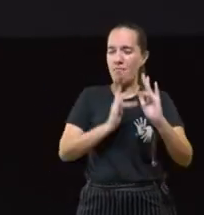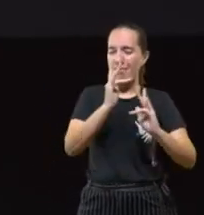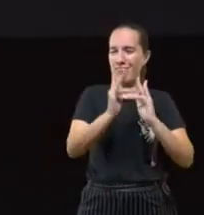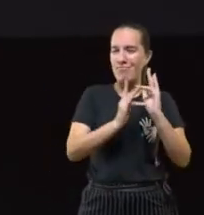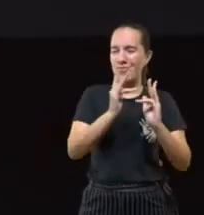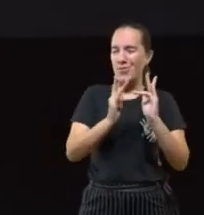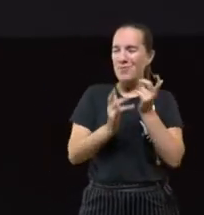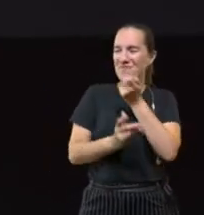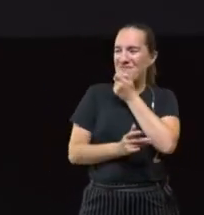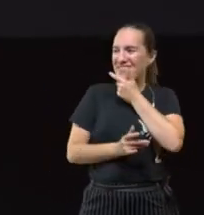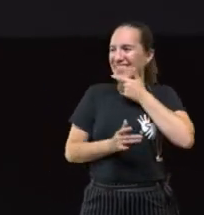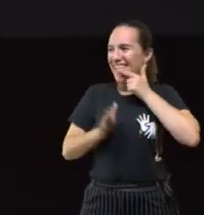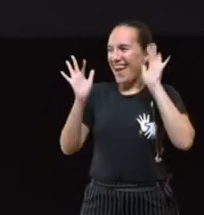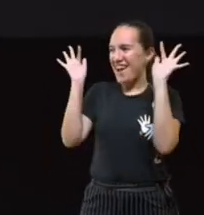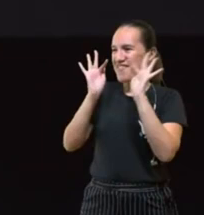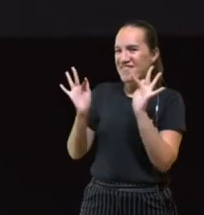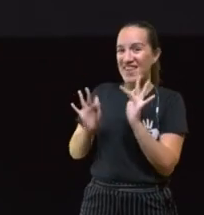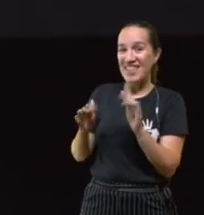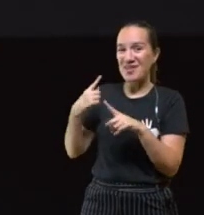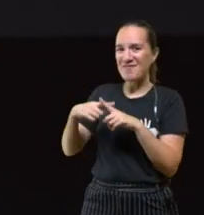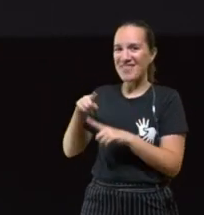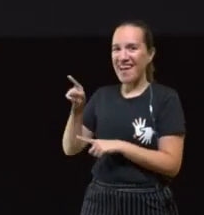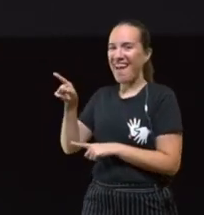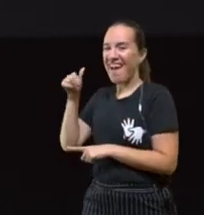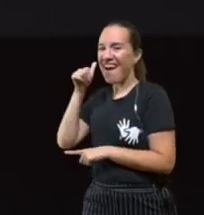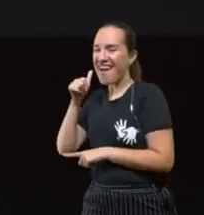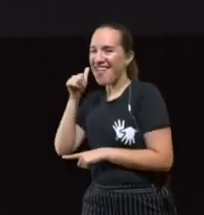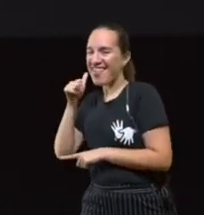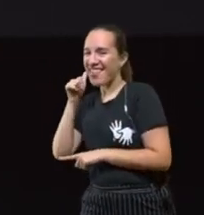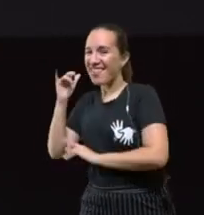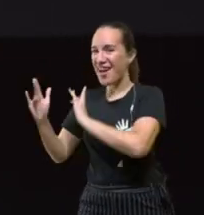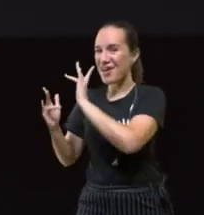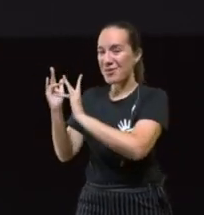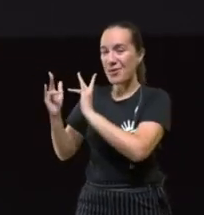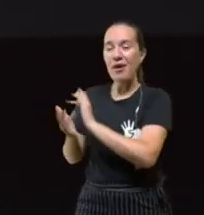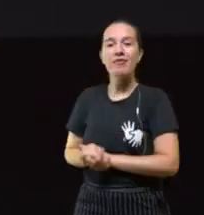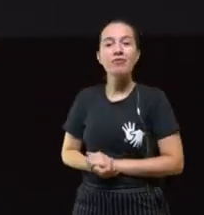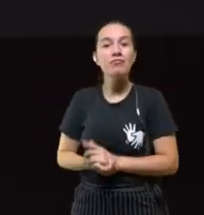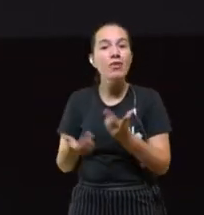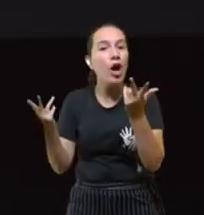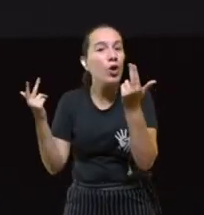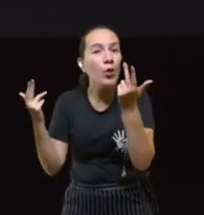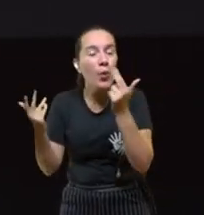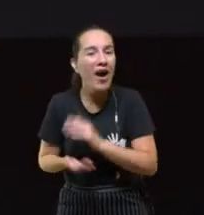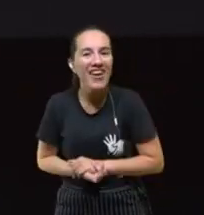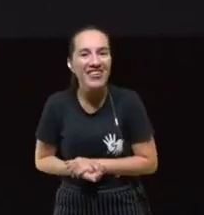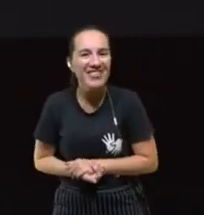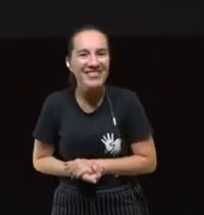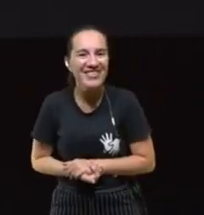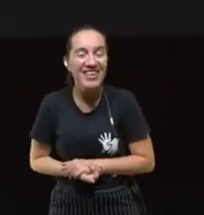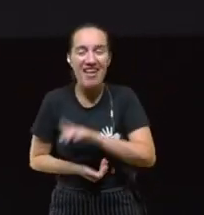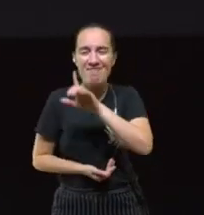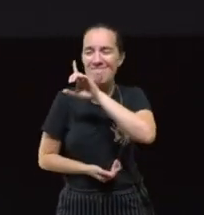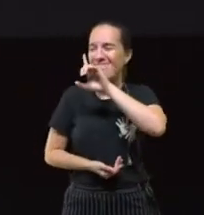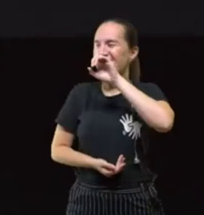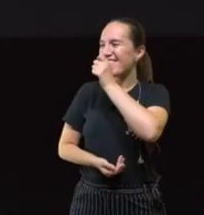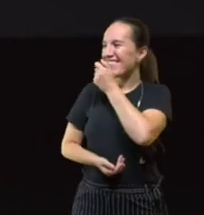noiva, assim o seu Deus se regozija por você.